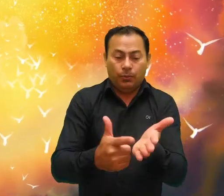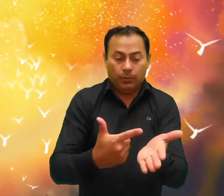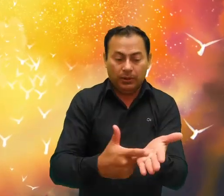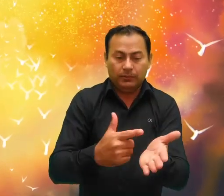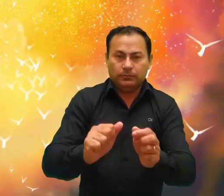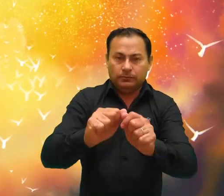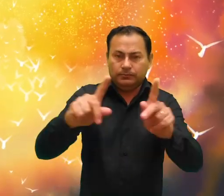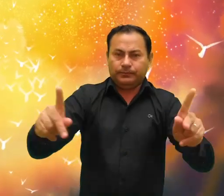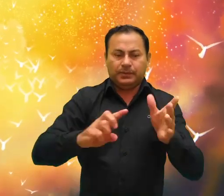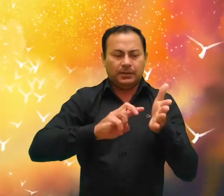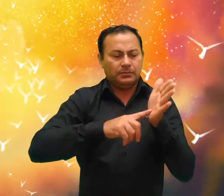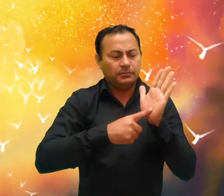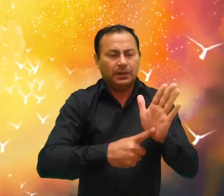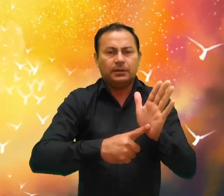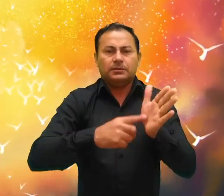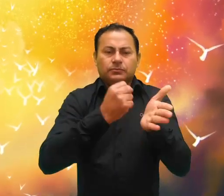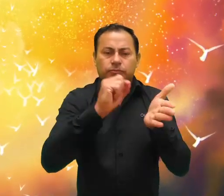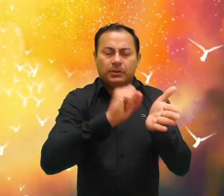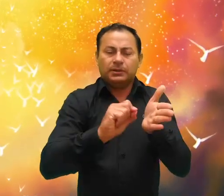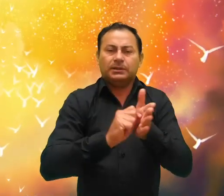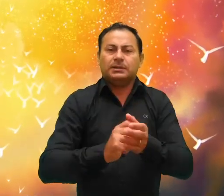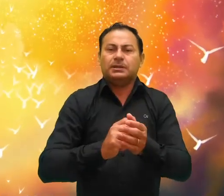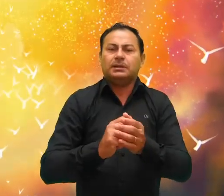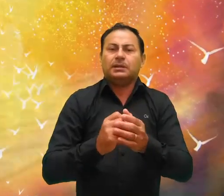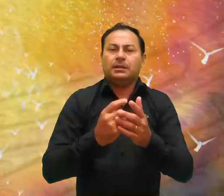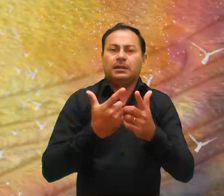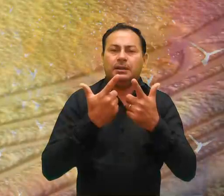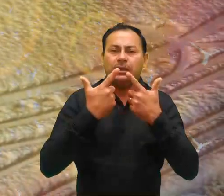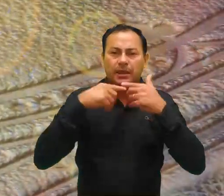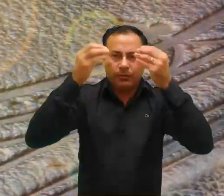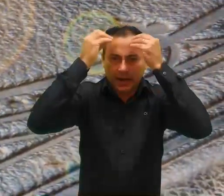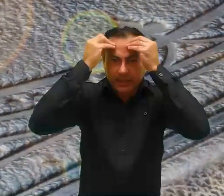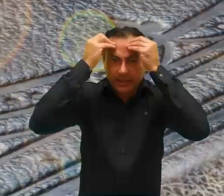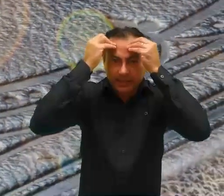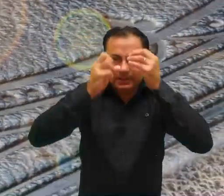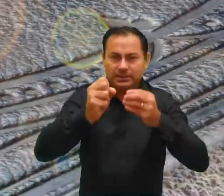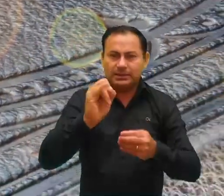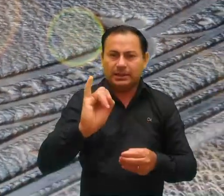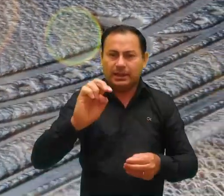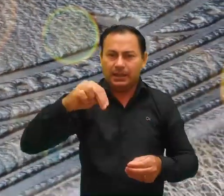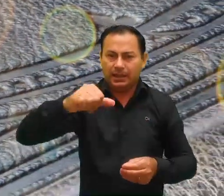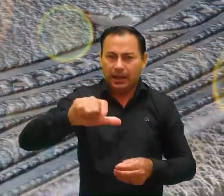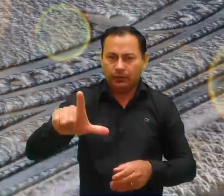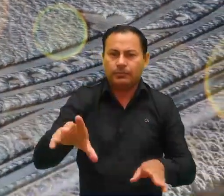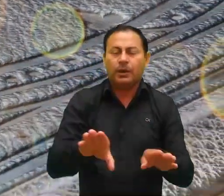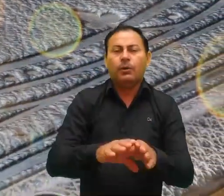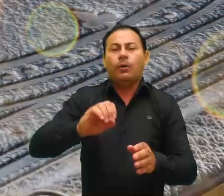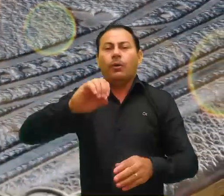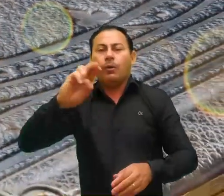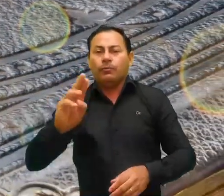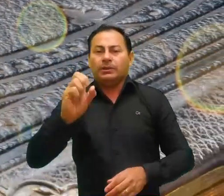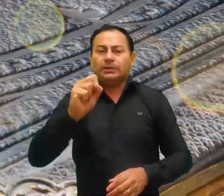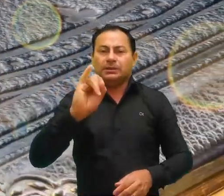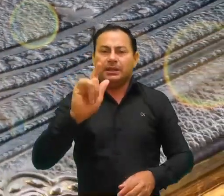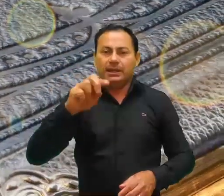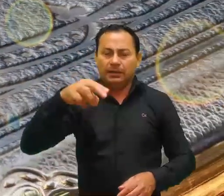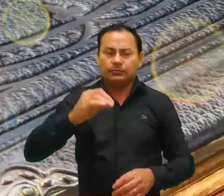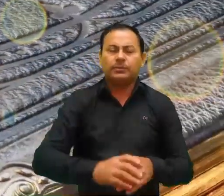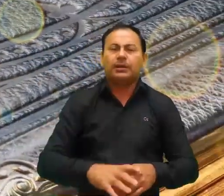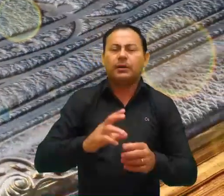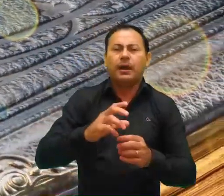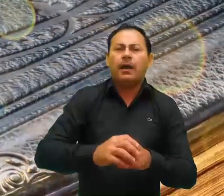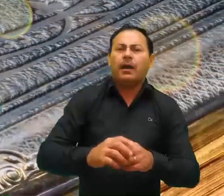foi escrito numa linguagem de sinais, os símbolos. Quando estudamos os ensinos de Jesus, aprendemos sobre as